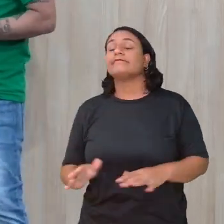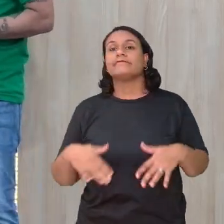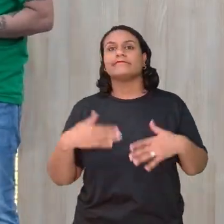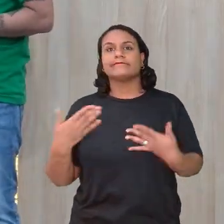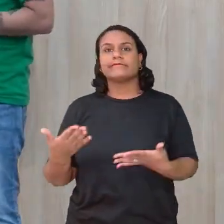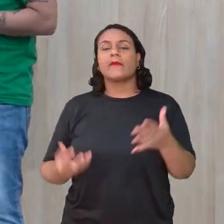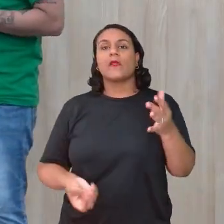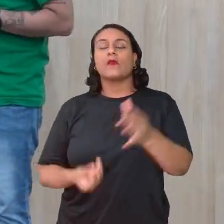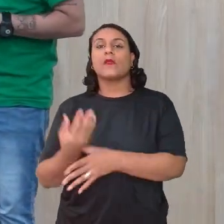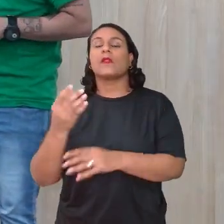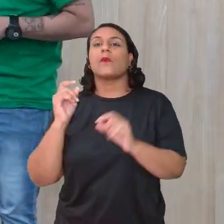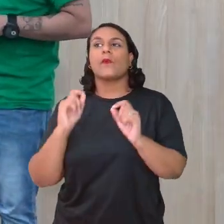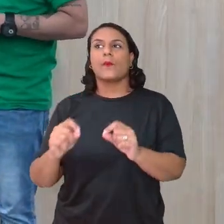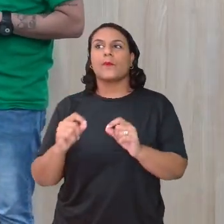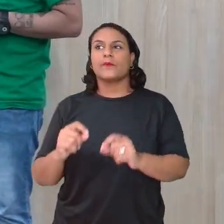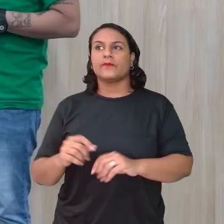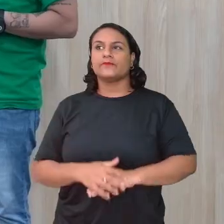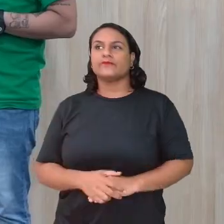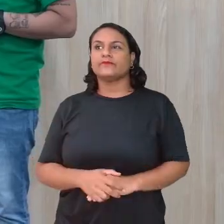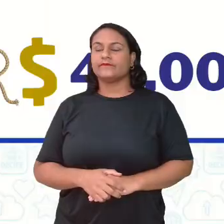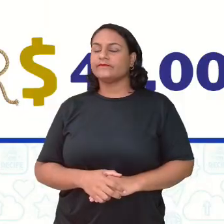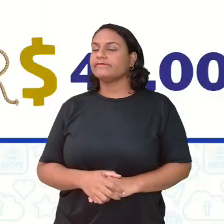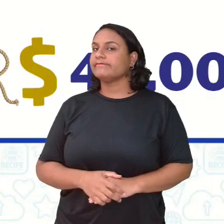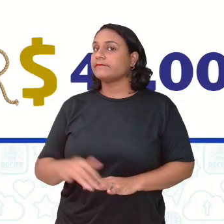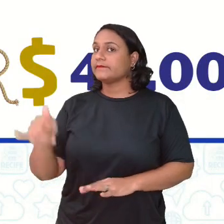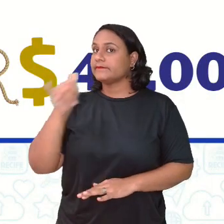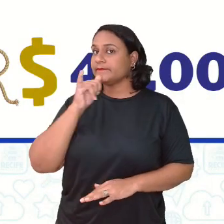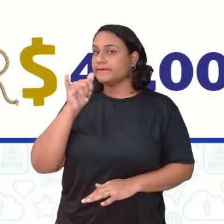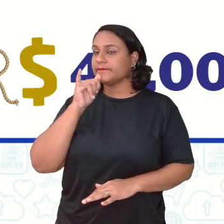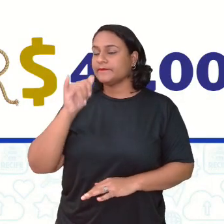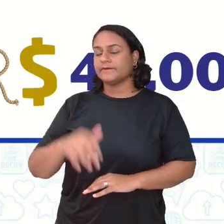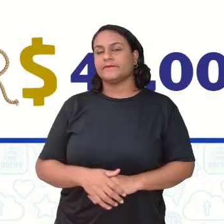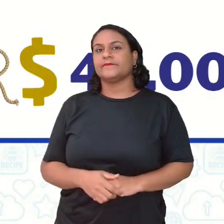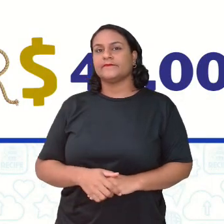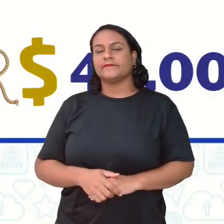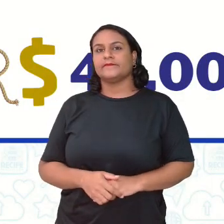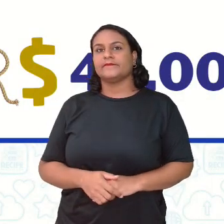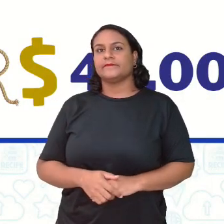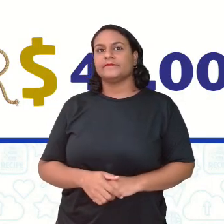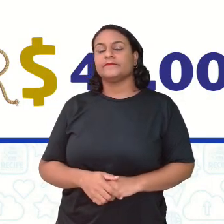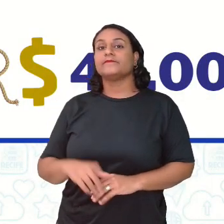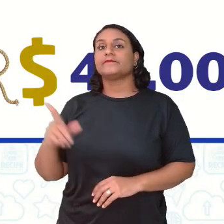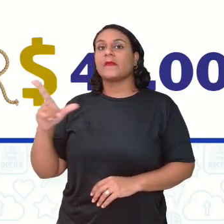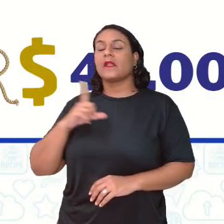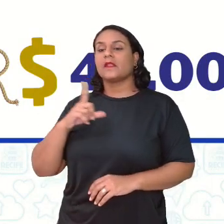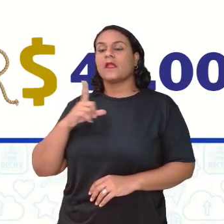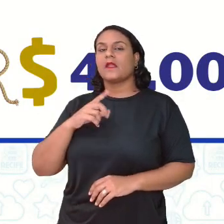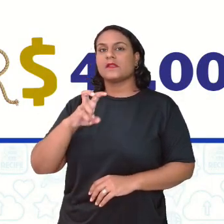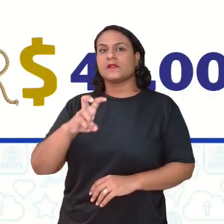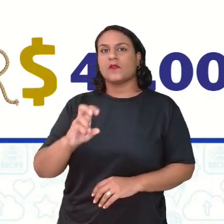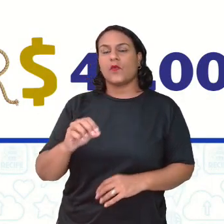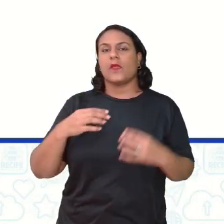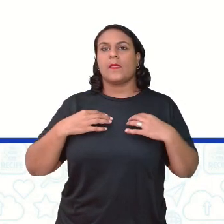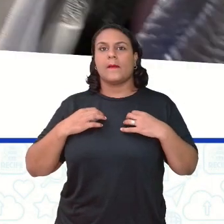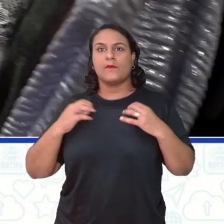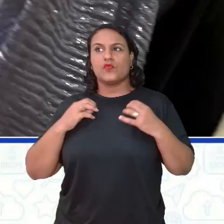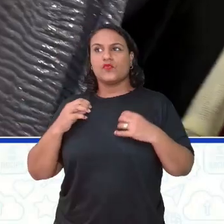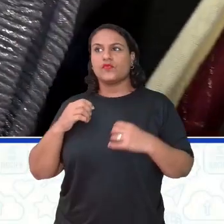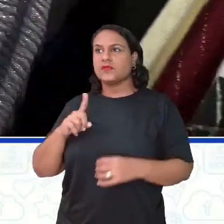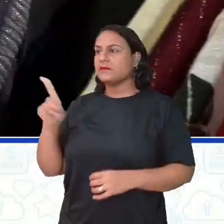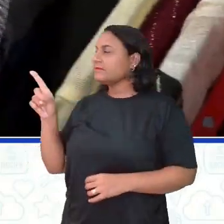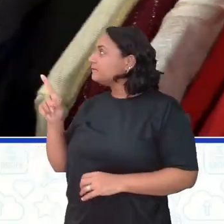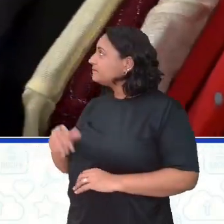criei a seguinte situação. Vamos supor que naquela arara ali tenham 50 blusas, tá certo?